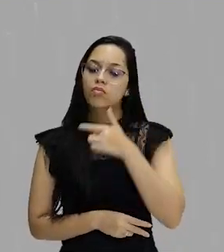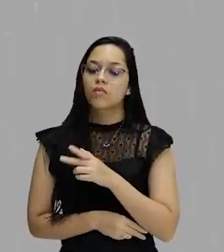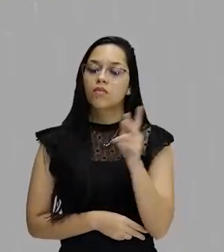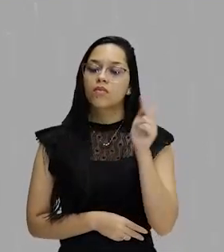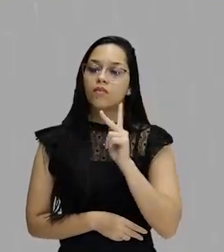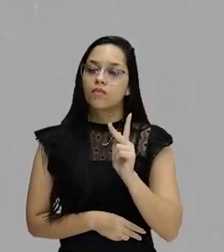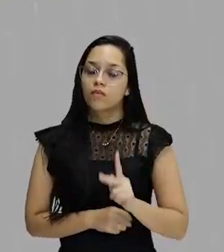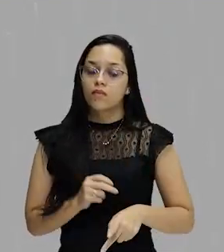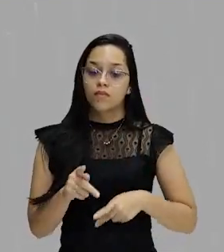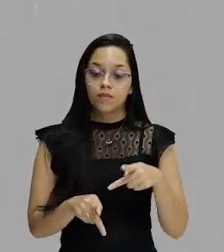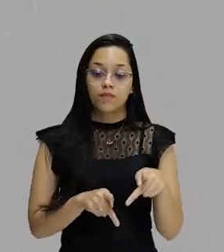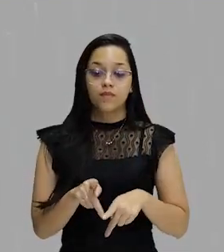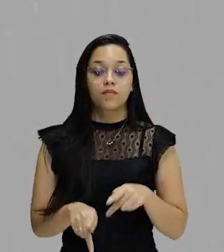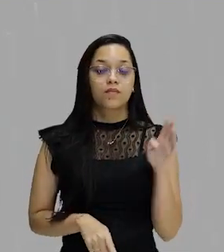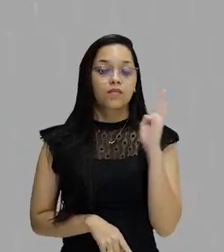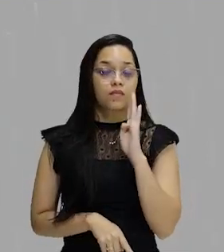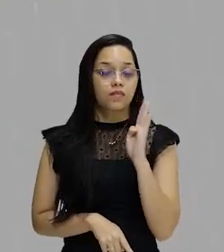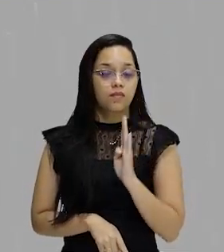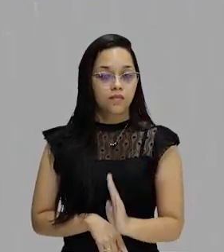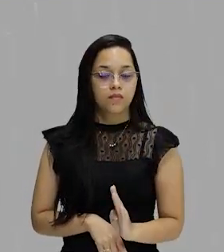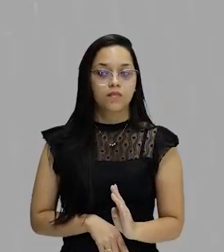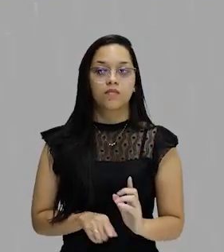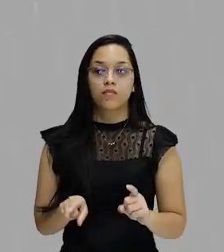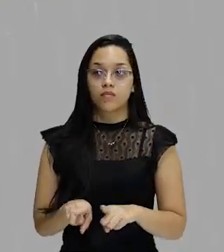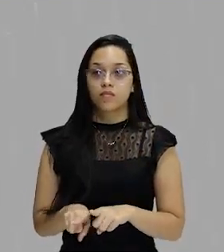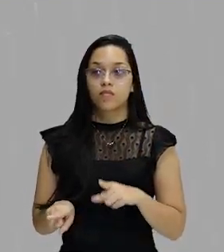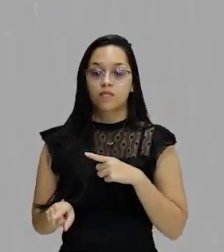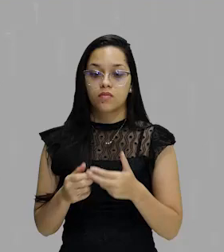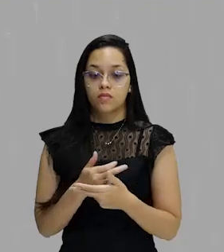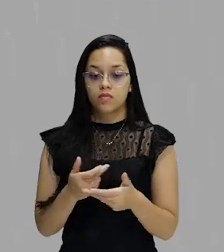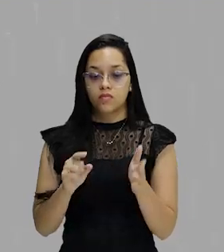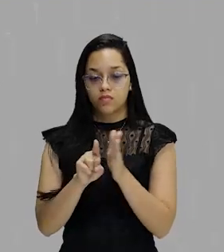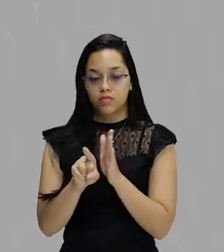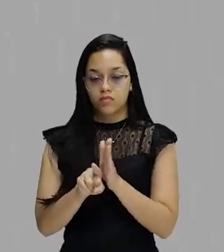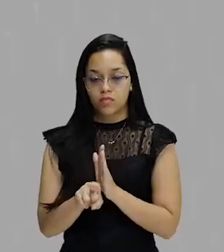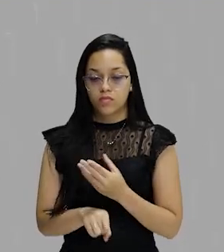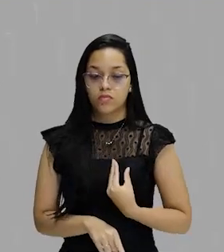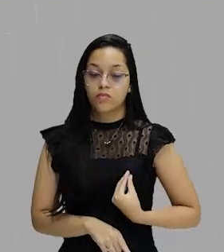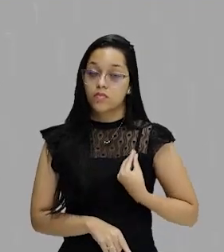que é ser o povo brasileiro. E essas questões elas vão